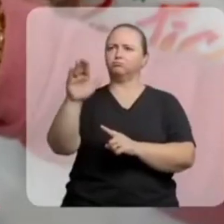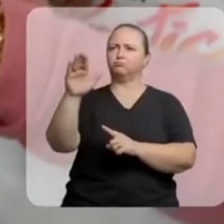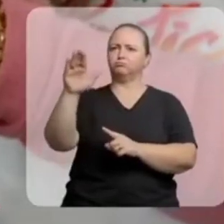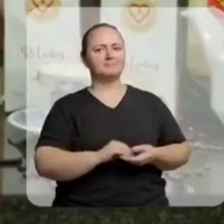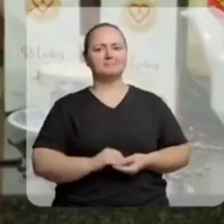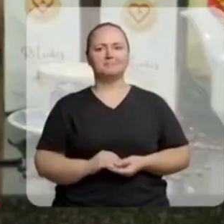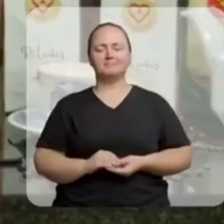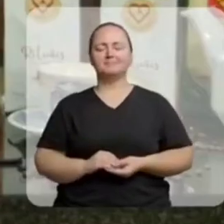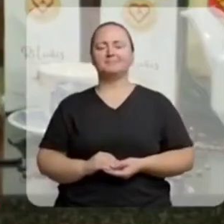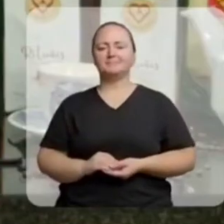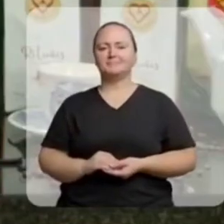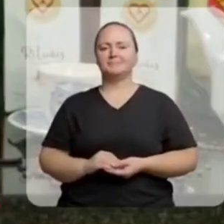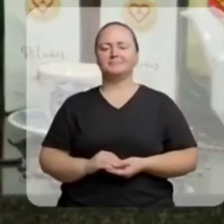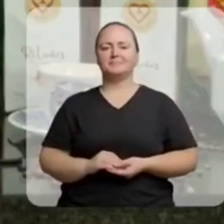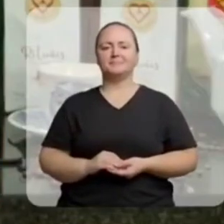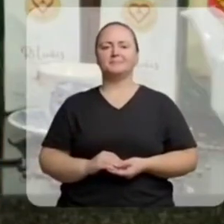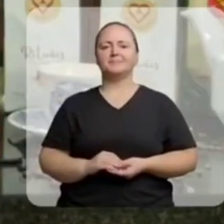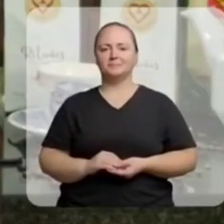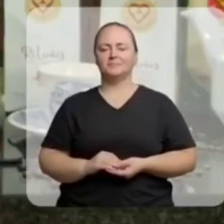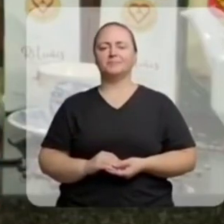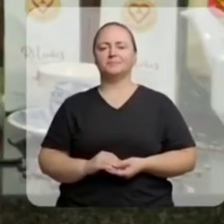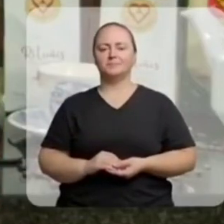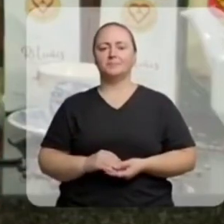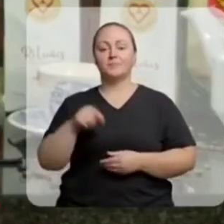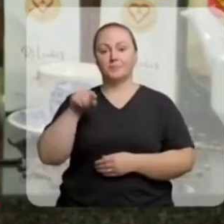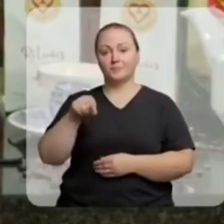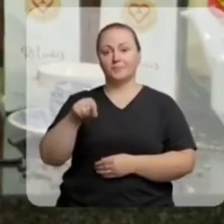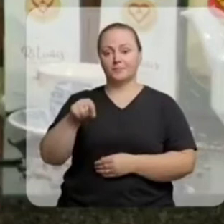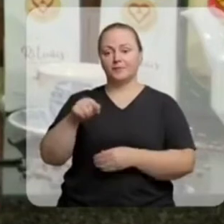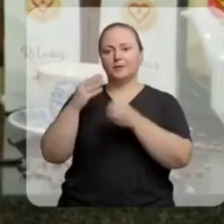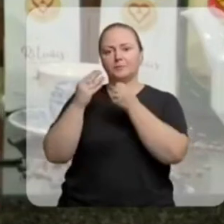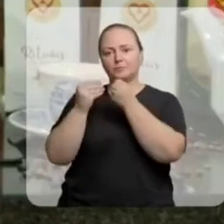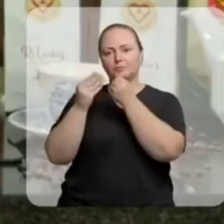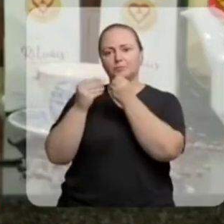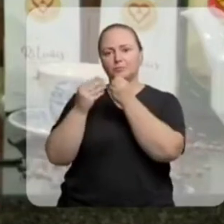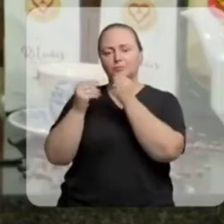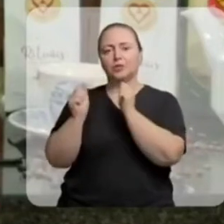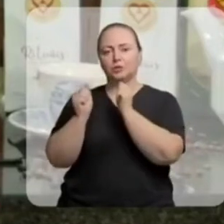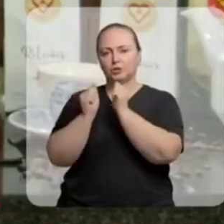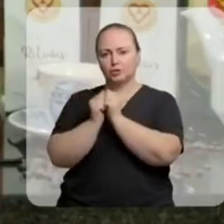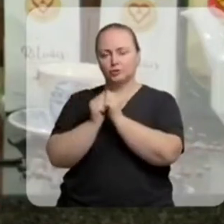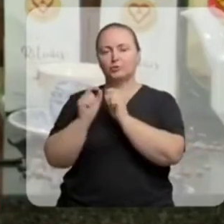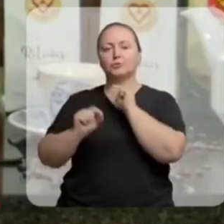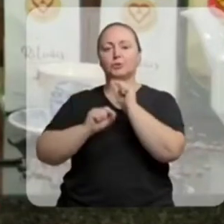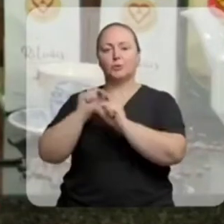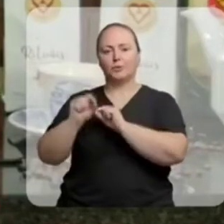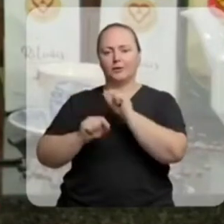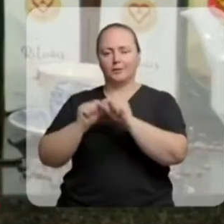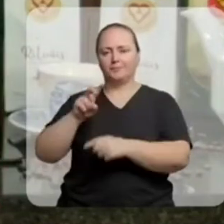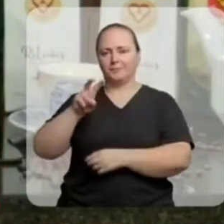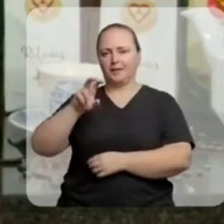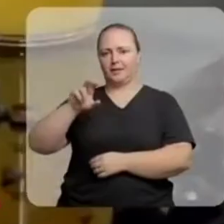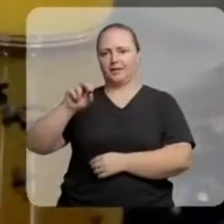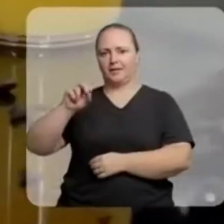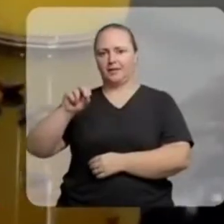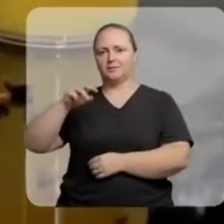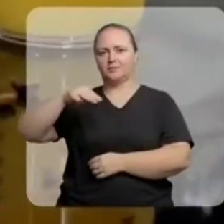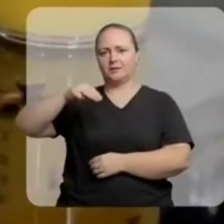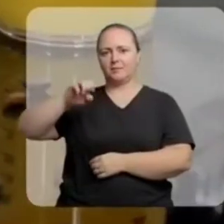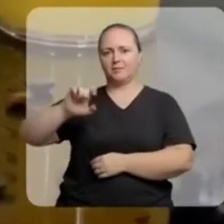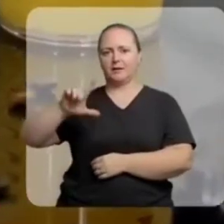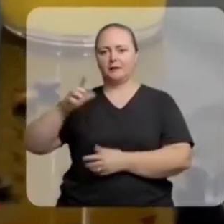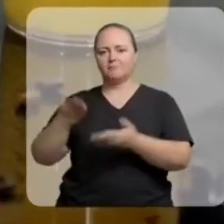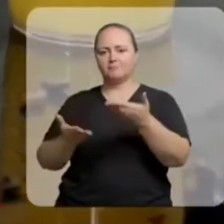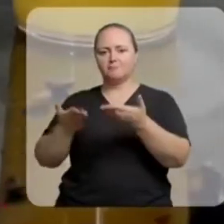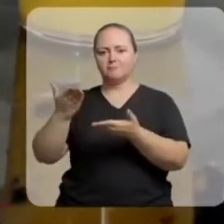Bom, o nosso suco refrescante com café, então, vai 500 ml de suco de laranja, 3 colheres de creme